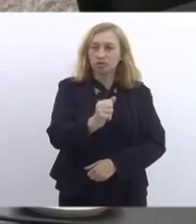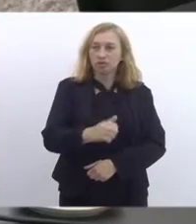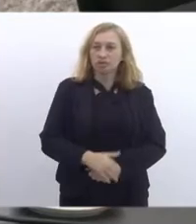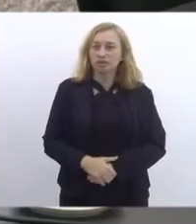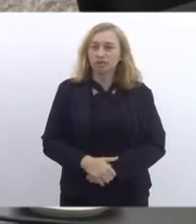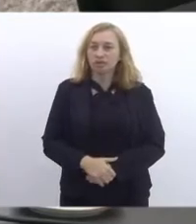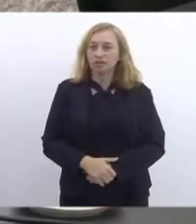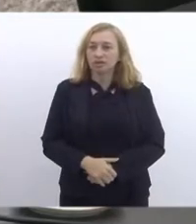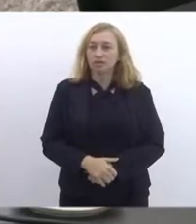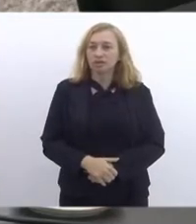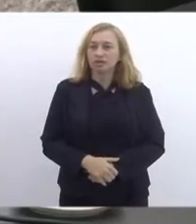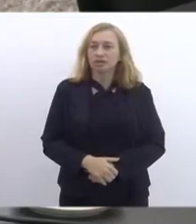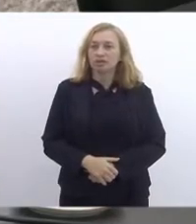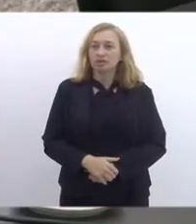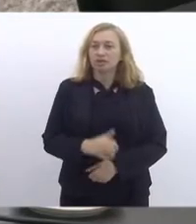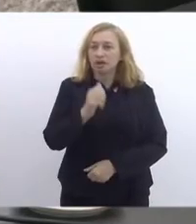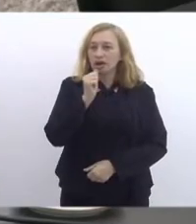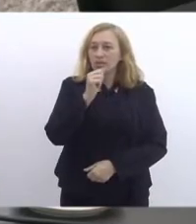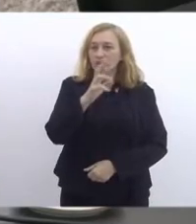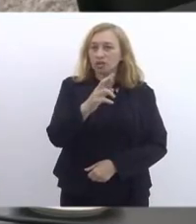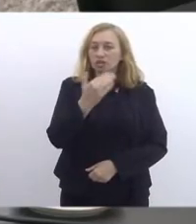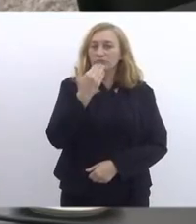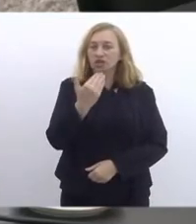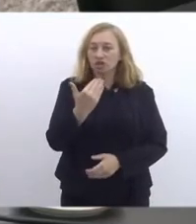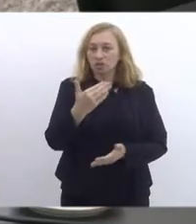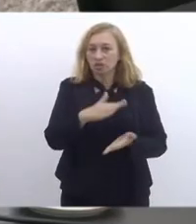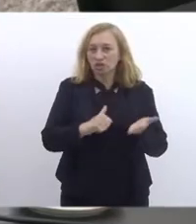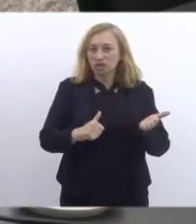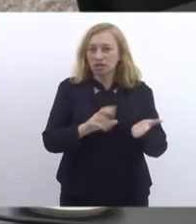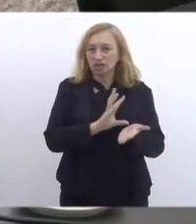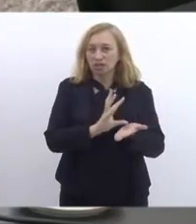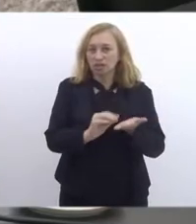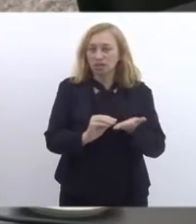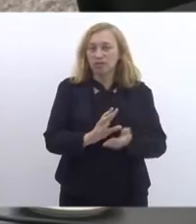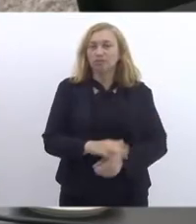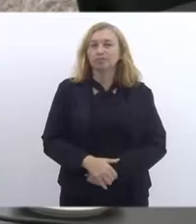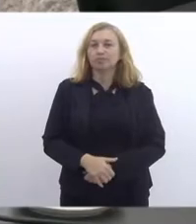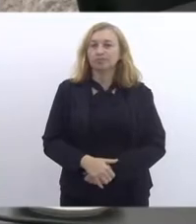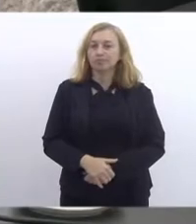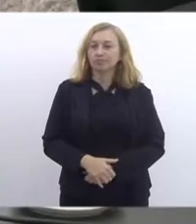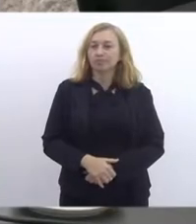do Amorim que retirou? Do Amorim foi retirado de pauta, ele pediu, retirada de pauta.